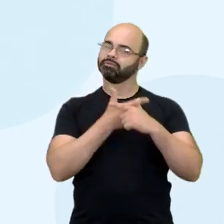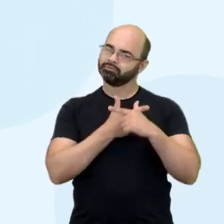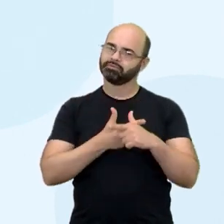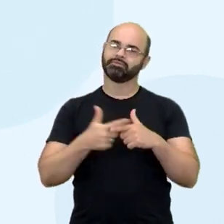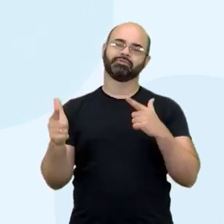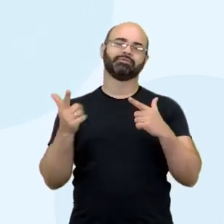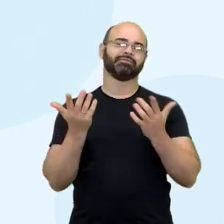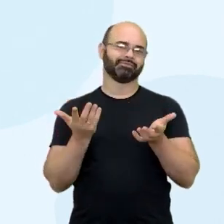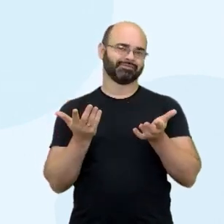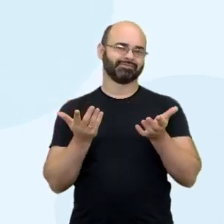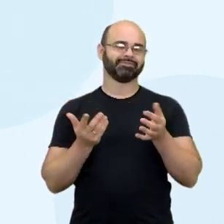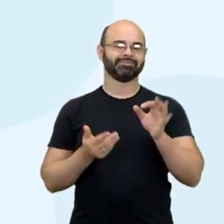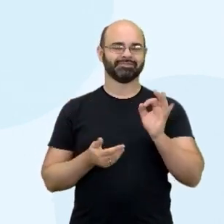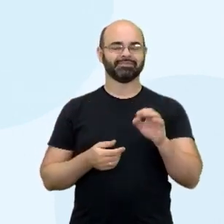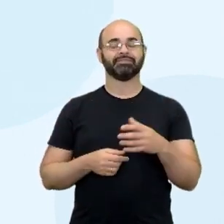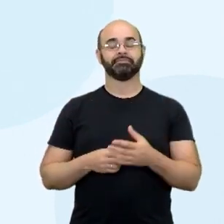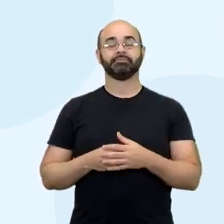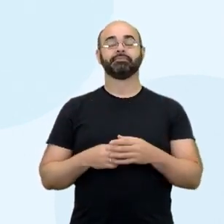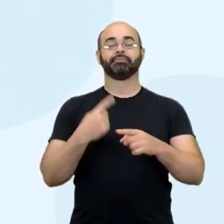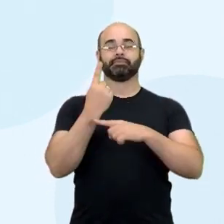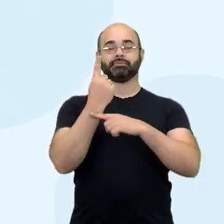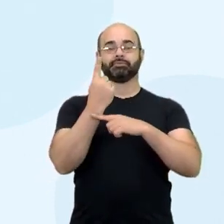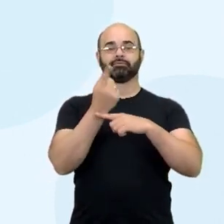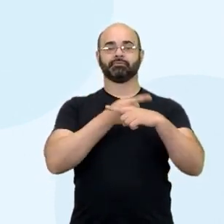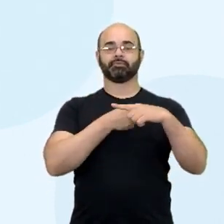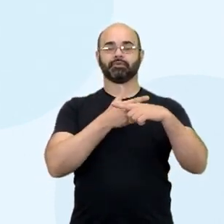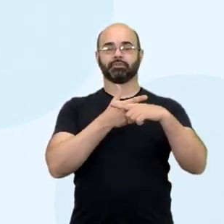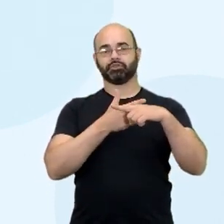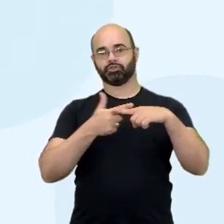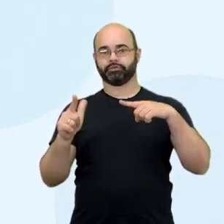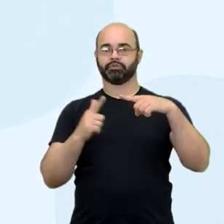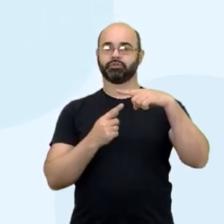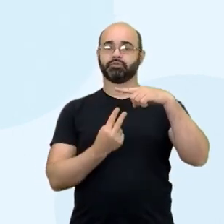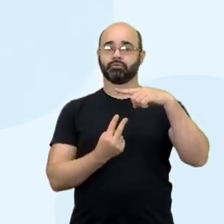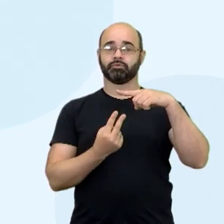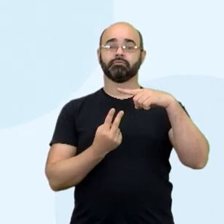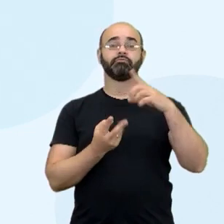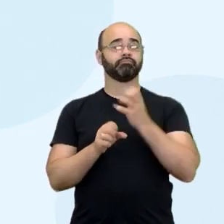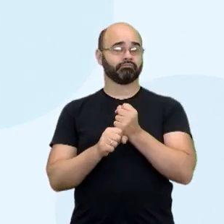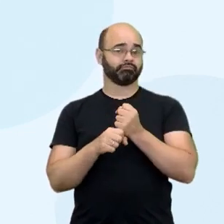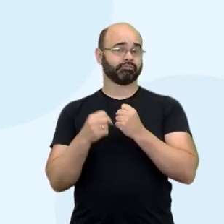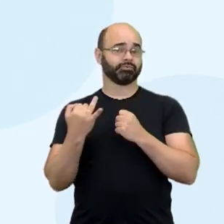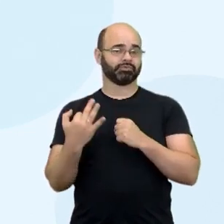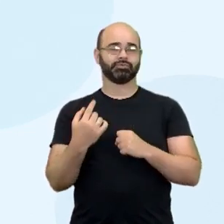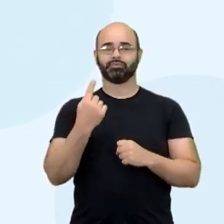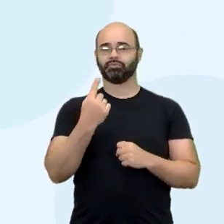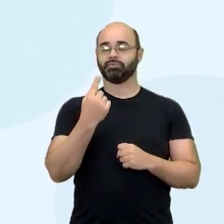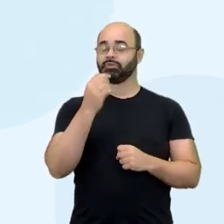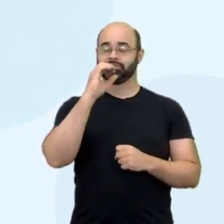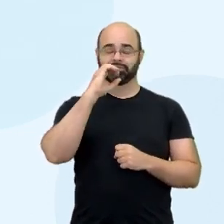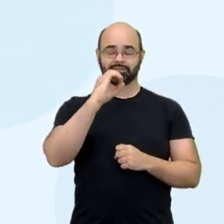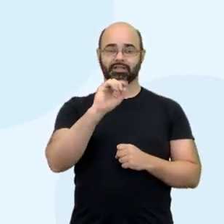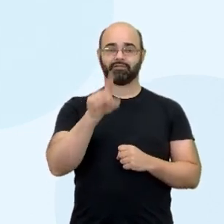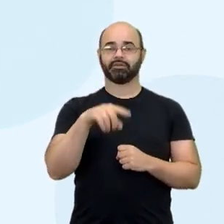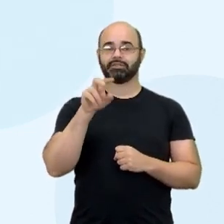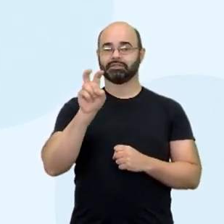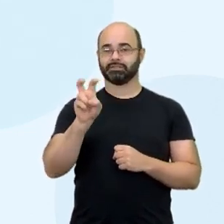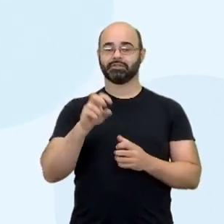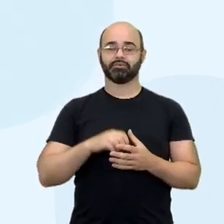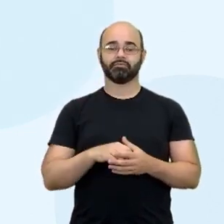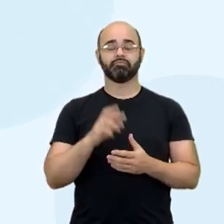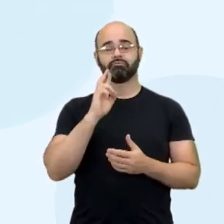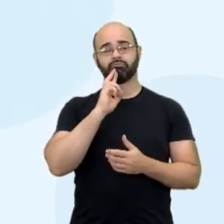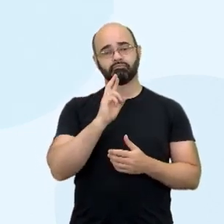Indiana mesmo, né? Exatamente. Divide o número de cima pelo de baixo, 1 dividido por 2, vai dar 0,5, que a gente pode representar